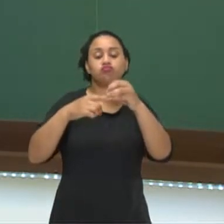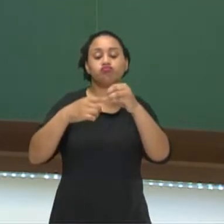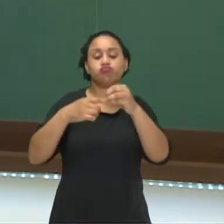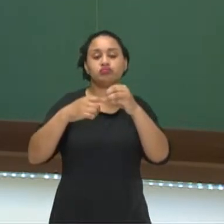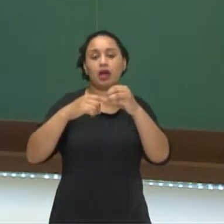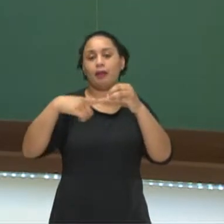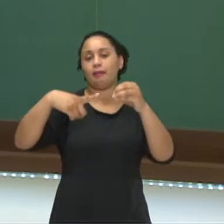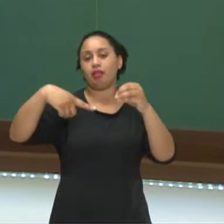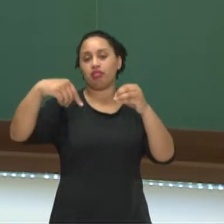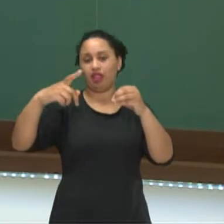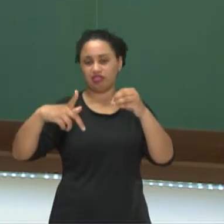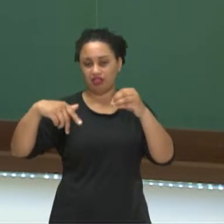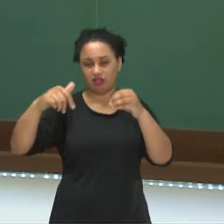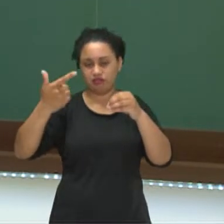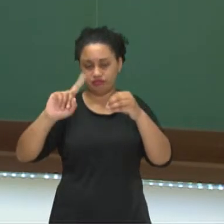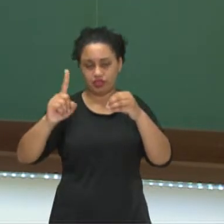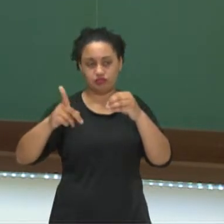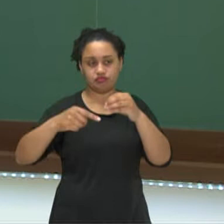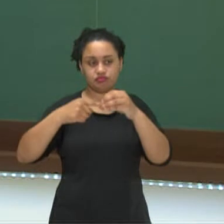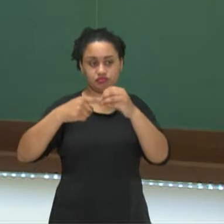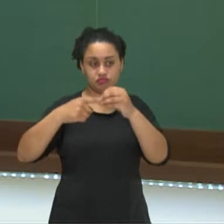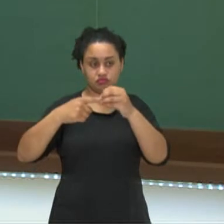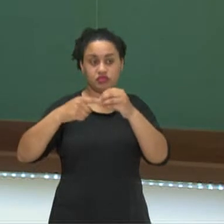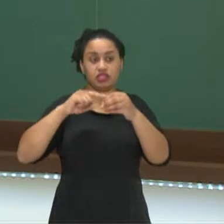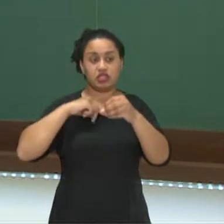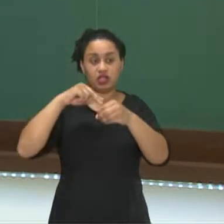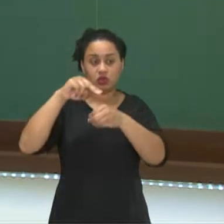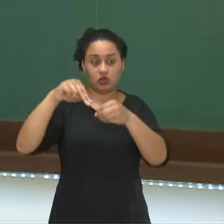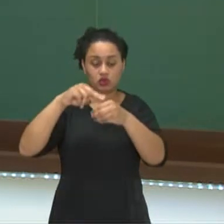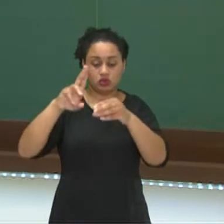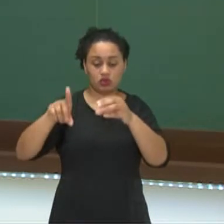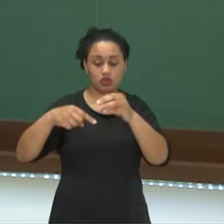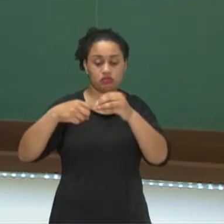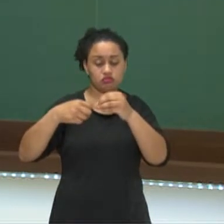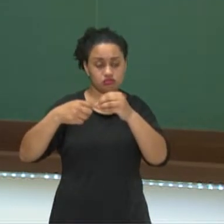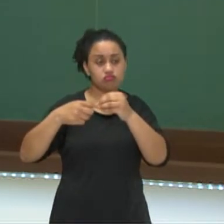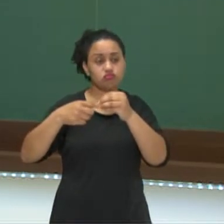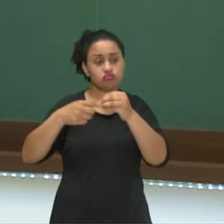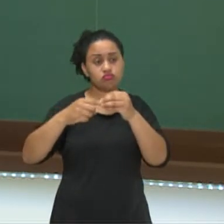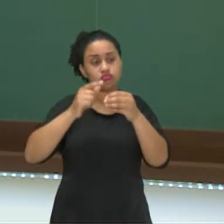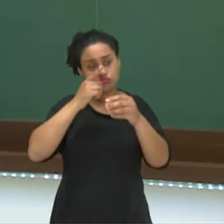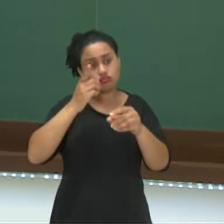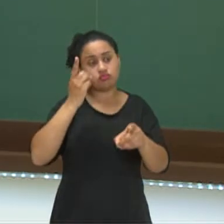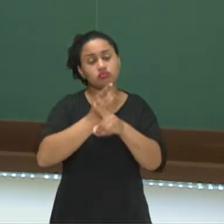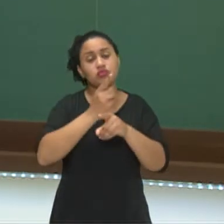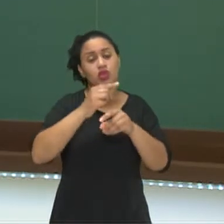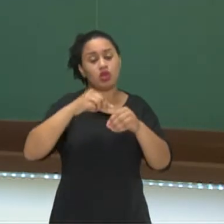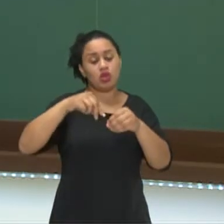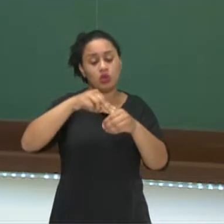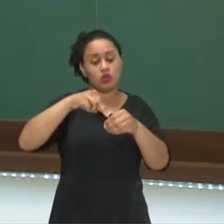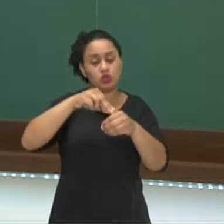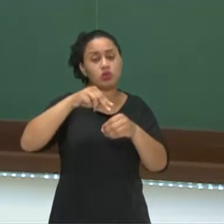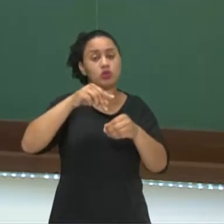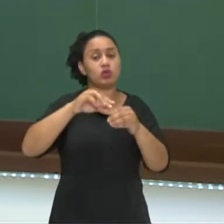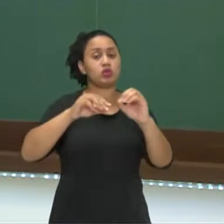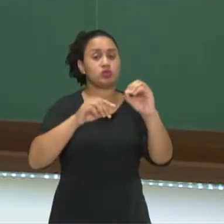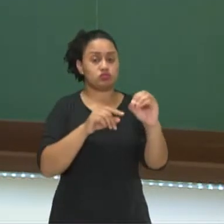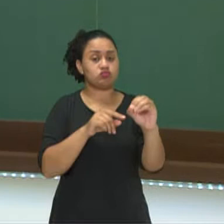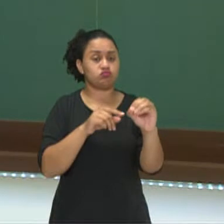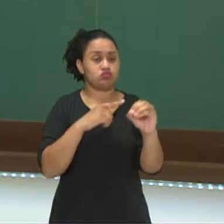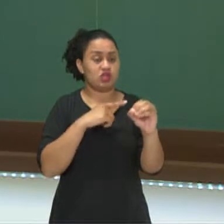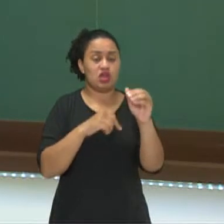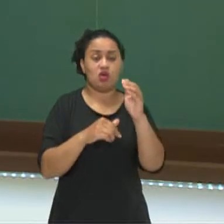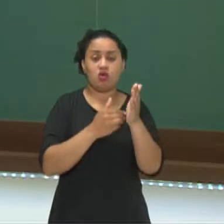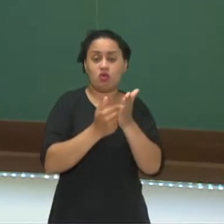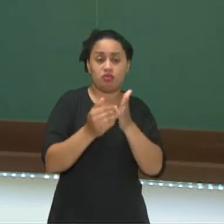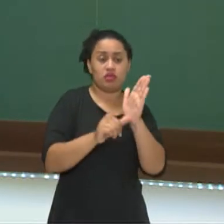espermatozoide, que ali tem então o núcleo, tá? E ele vai então encontrar o núcleo do óvulo. Então essa é a primeira